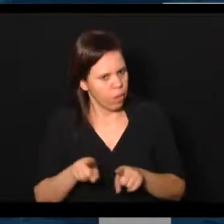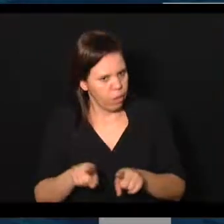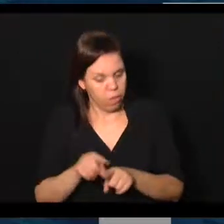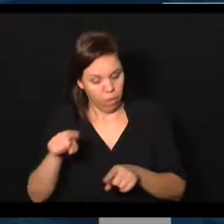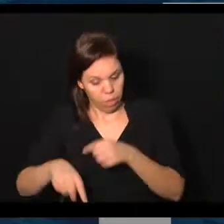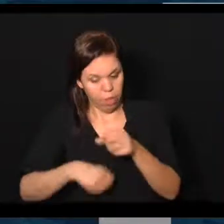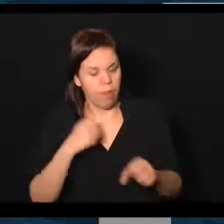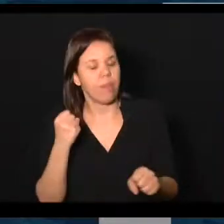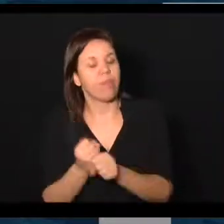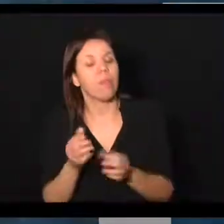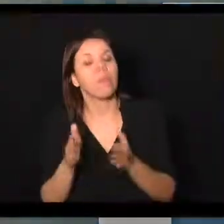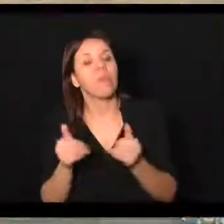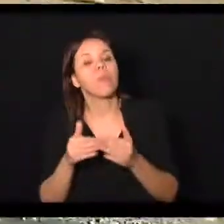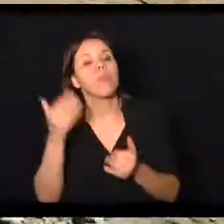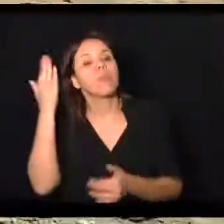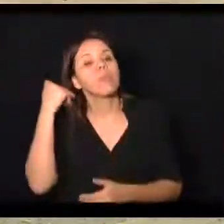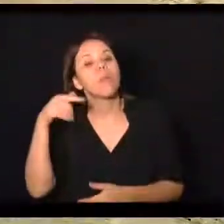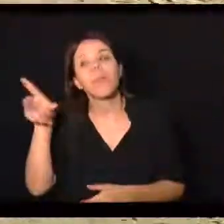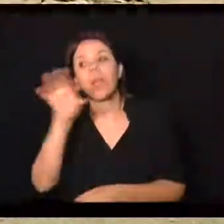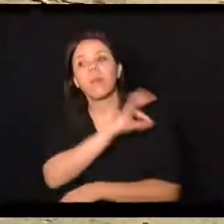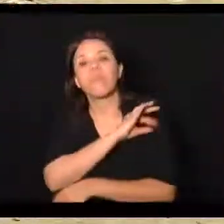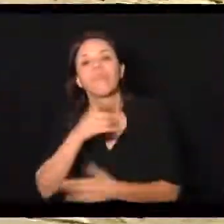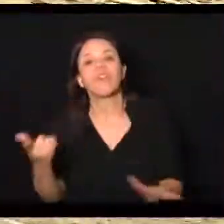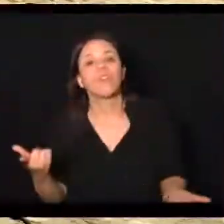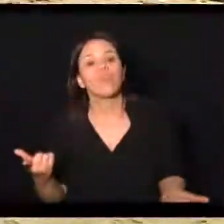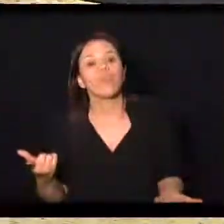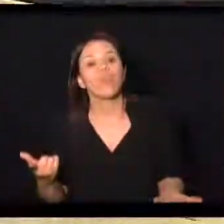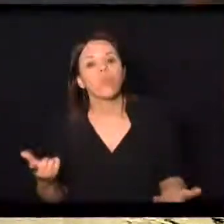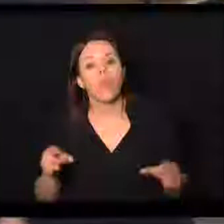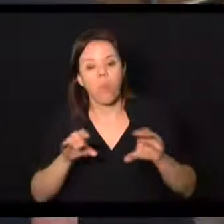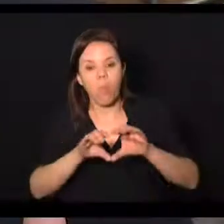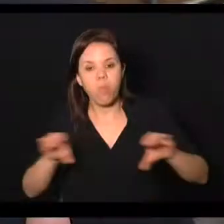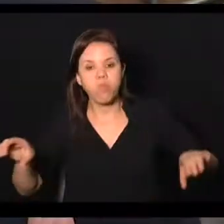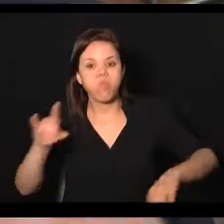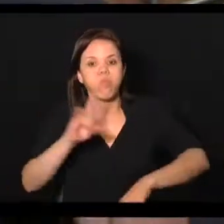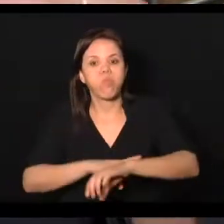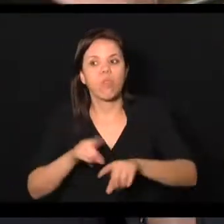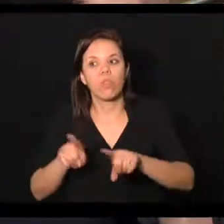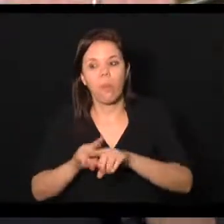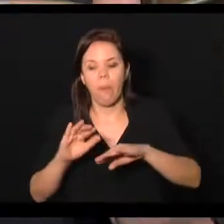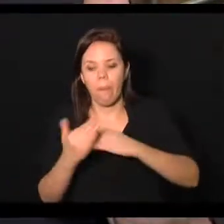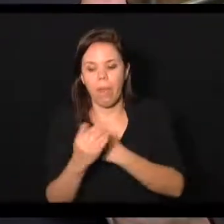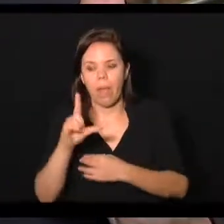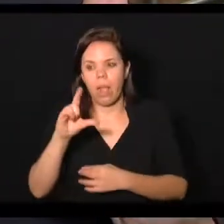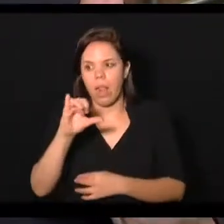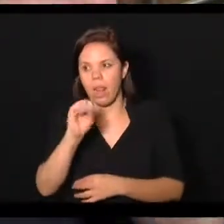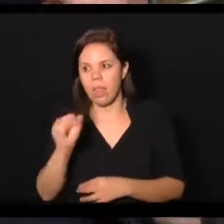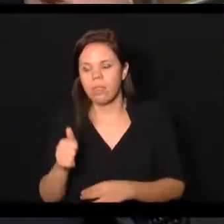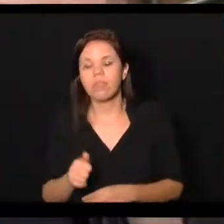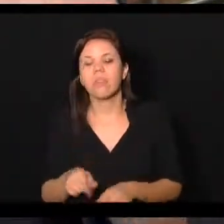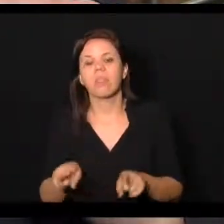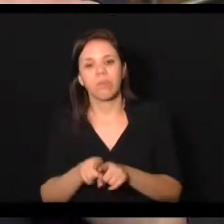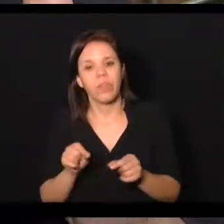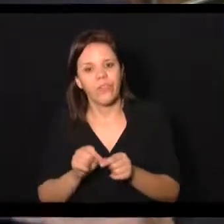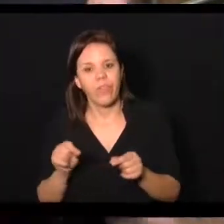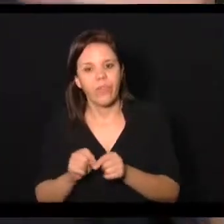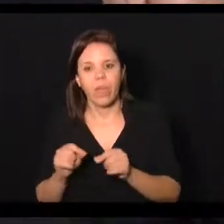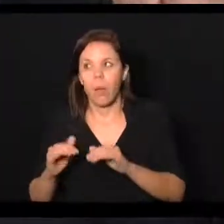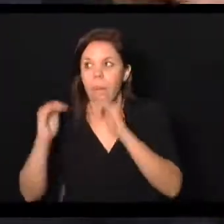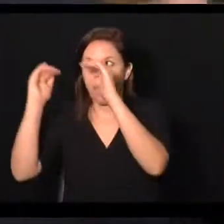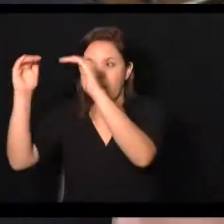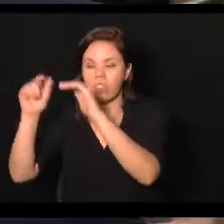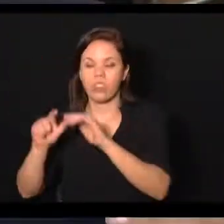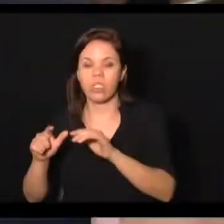que pede informações sobre a rede de esgoto no Jardim Lisa. O Jardim Lisa foi feito a parte de cima. Então a parte de cima,